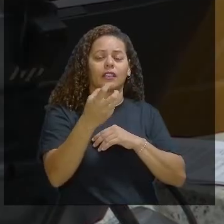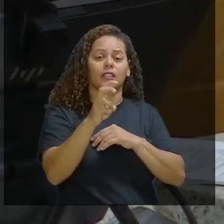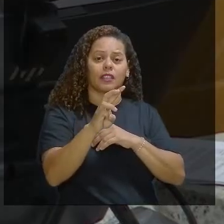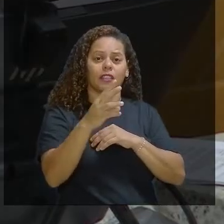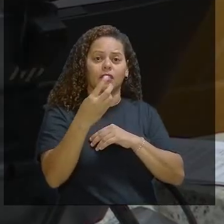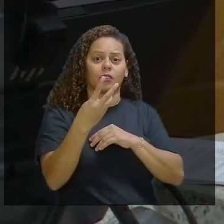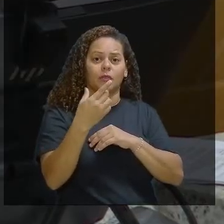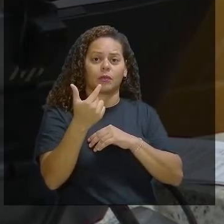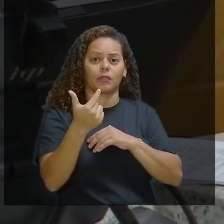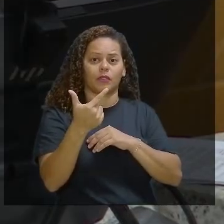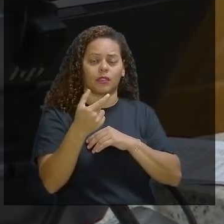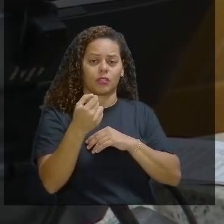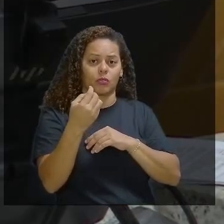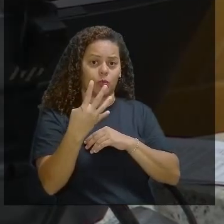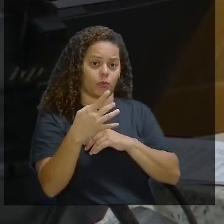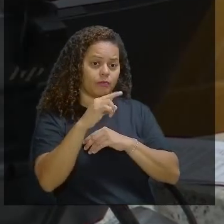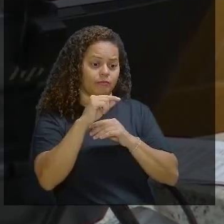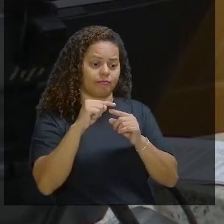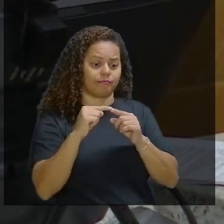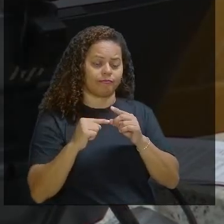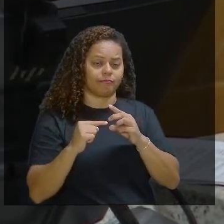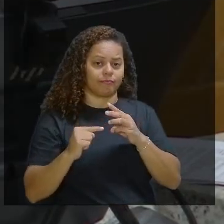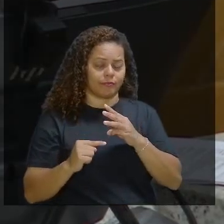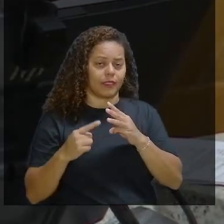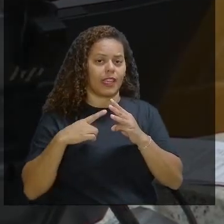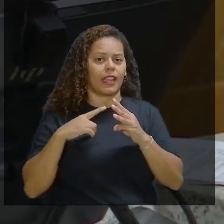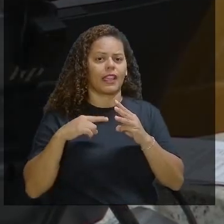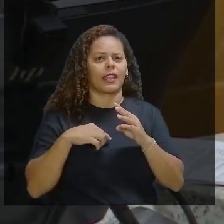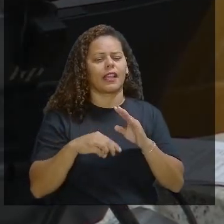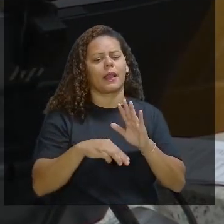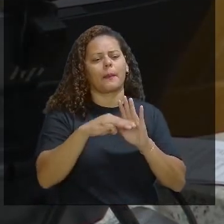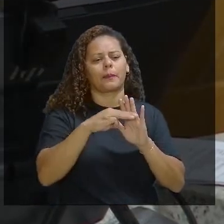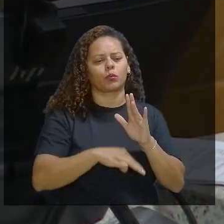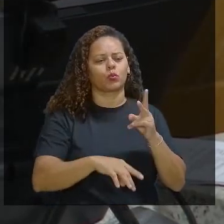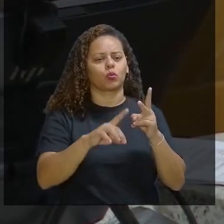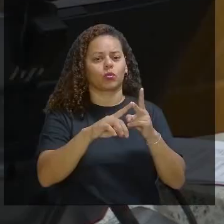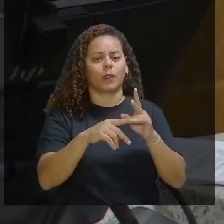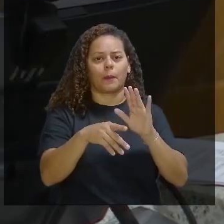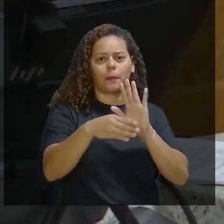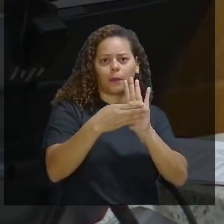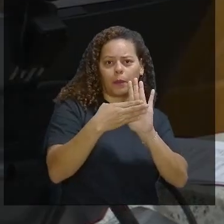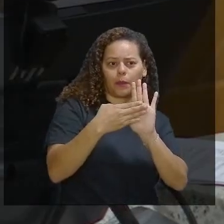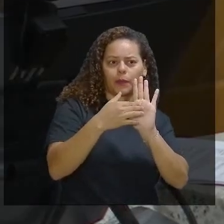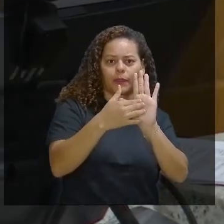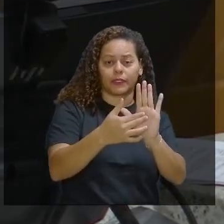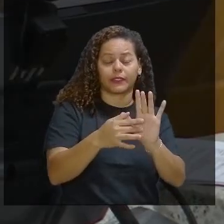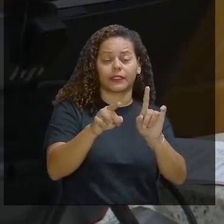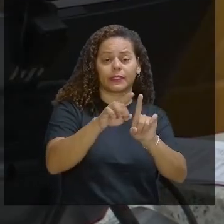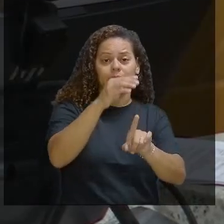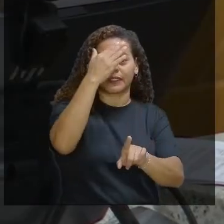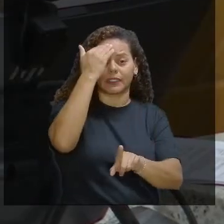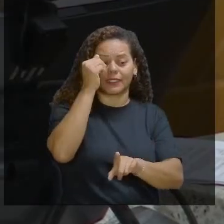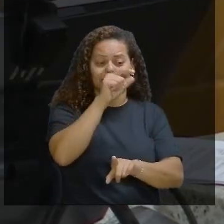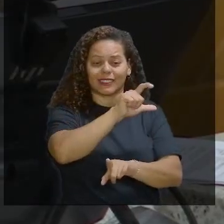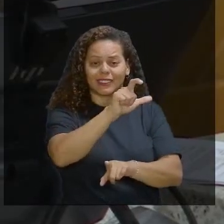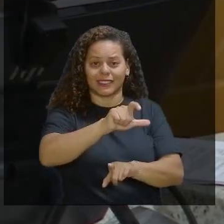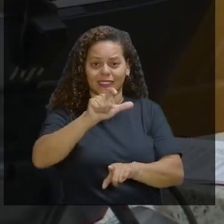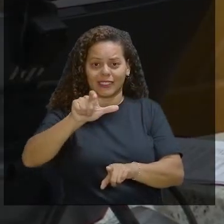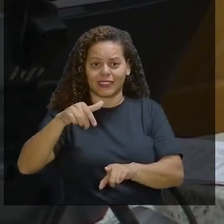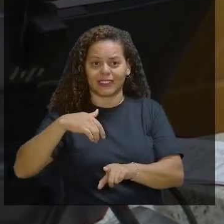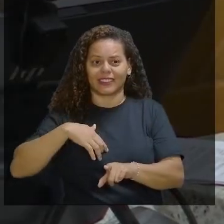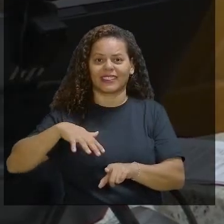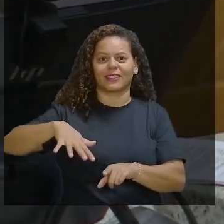23735/2024. A minuta com as alterações propostas foi encaminhada para a ciência e manifestação dos juízes das zonas